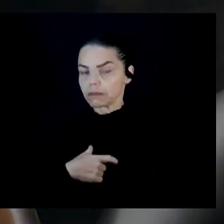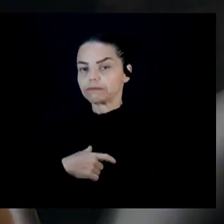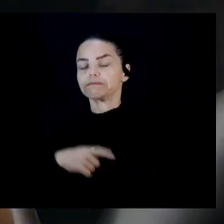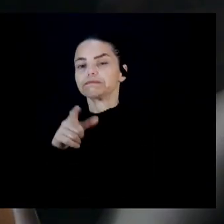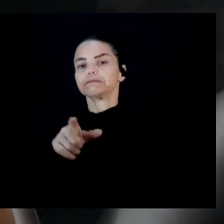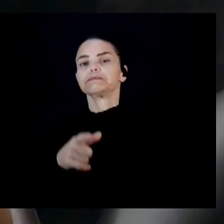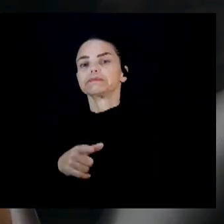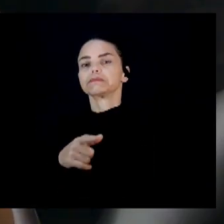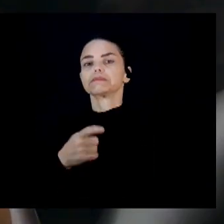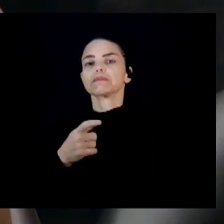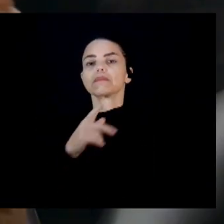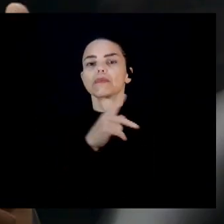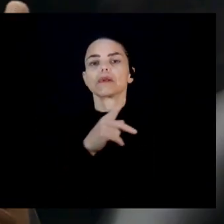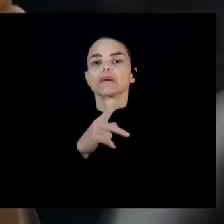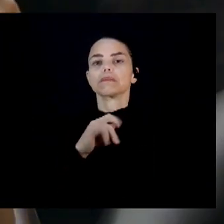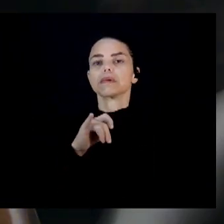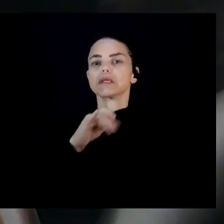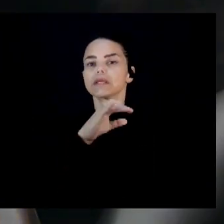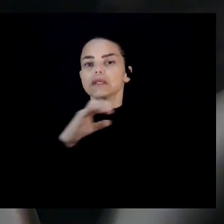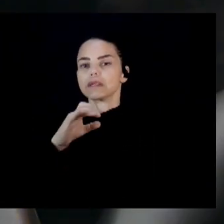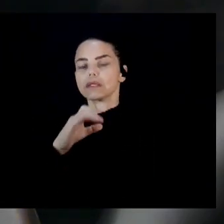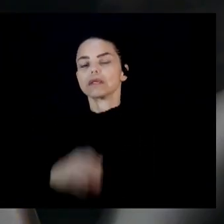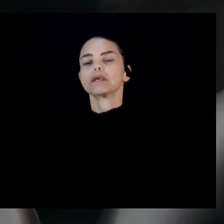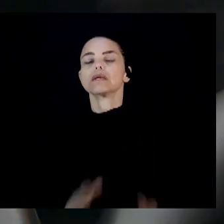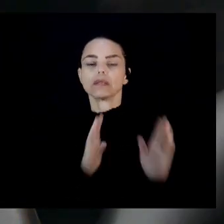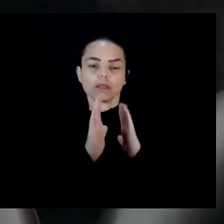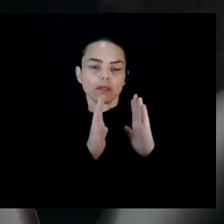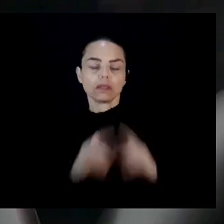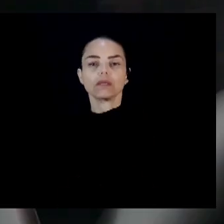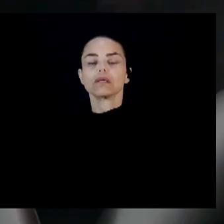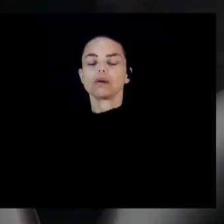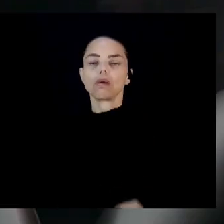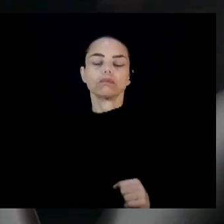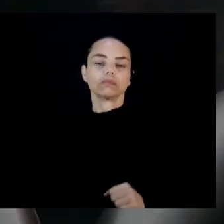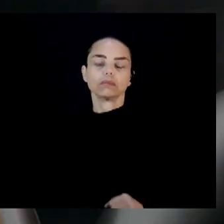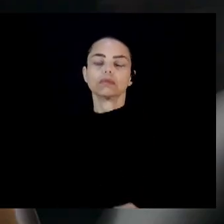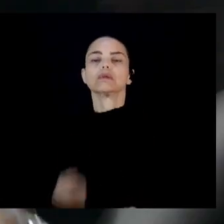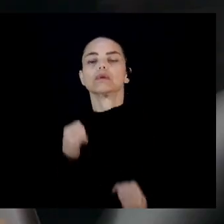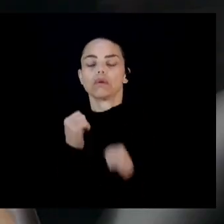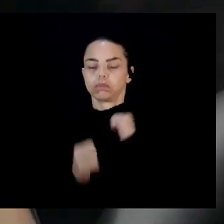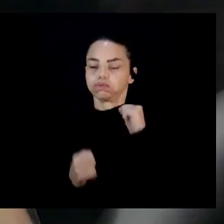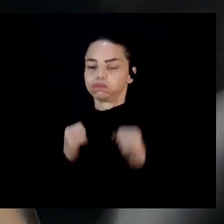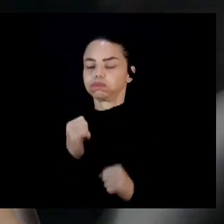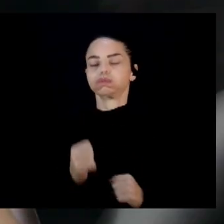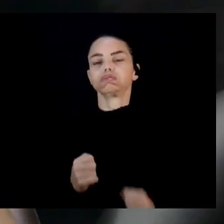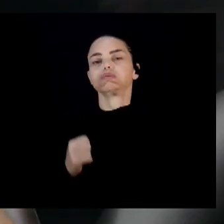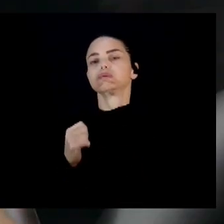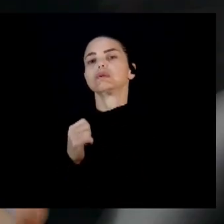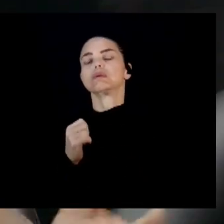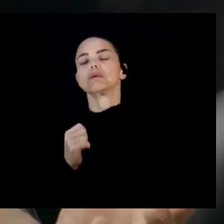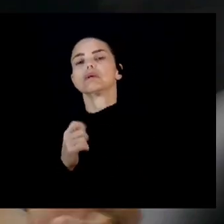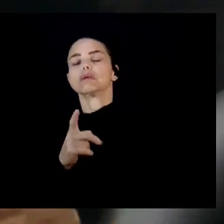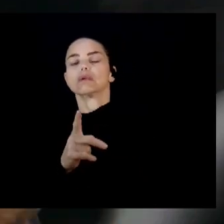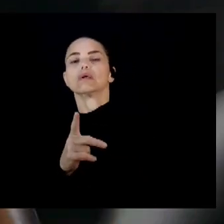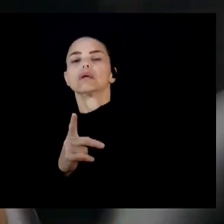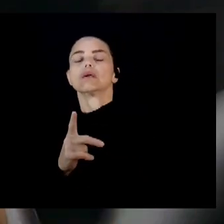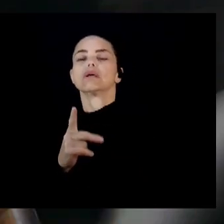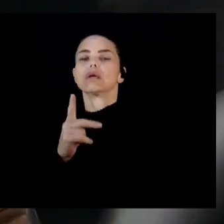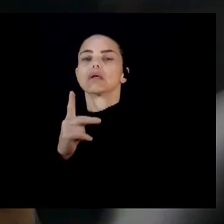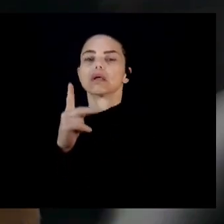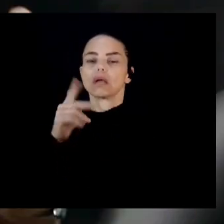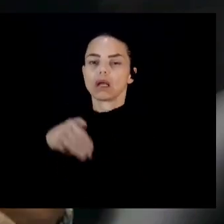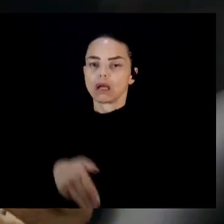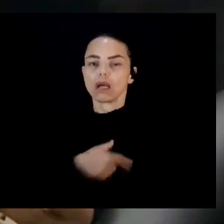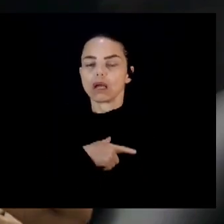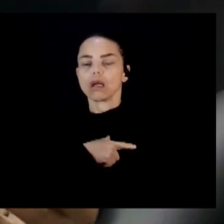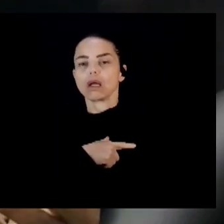o pace? O pace é aquele tempo que você demora para percorrer determinado quilômetro, né? Então, atletas de elite, por exemplo, como os quenianos, têm um pace aí